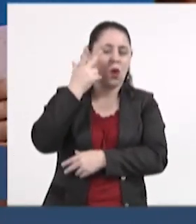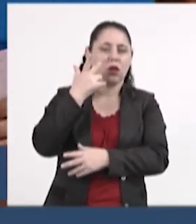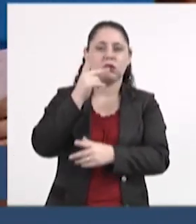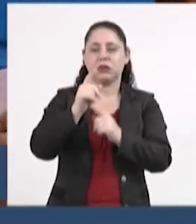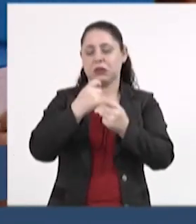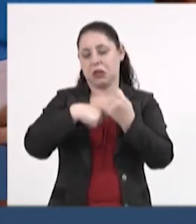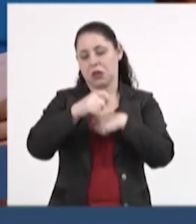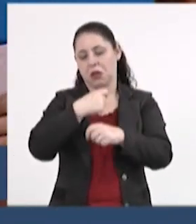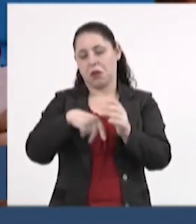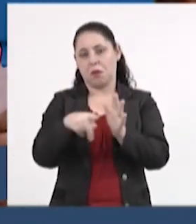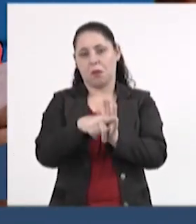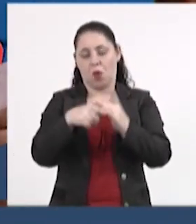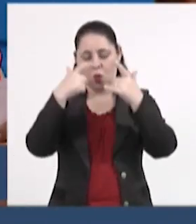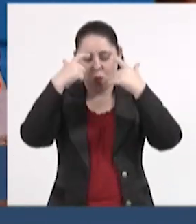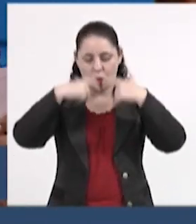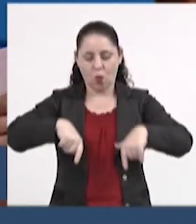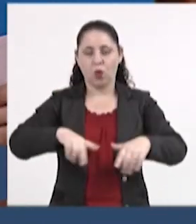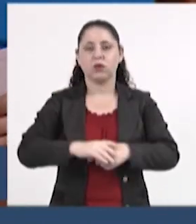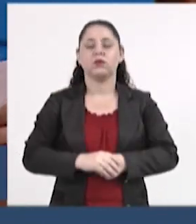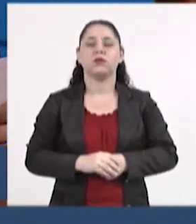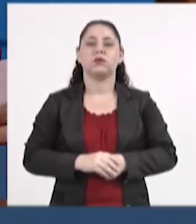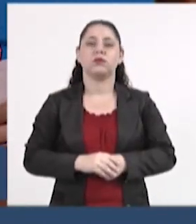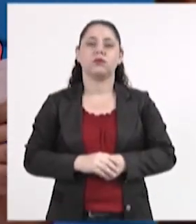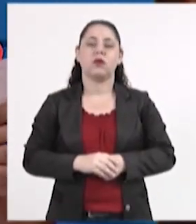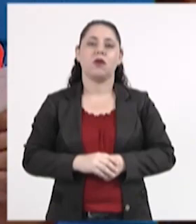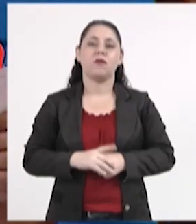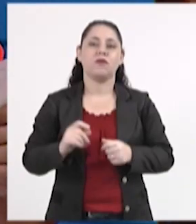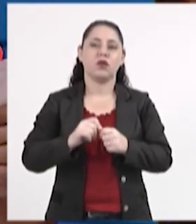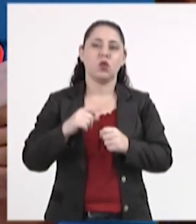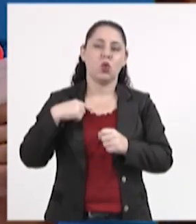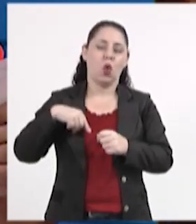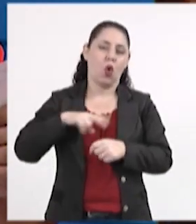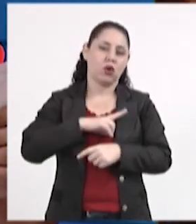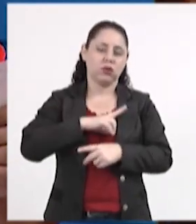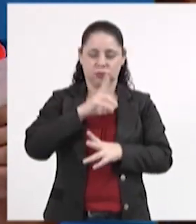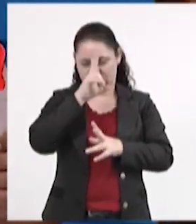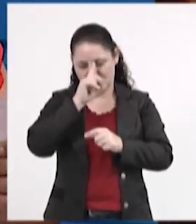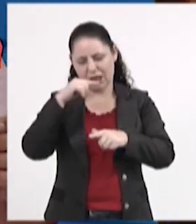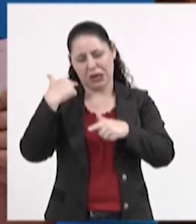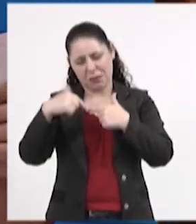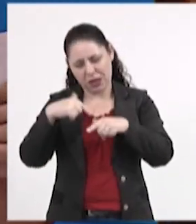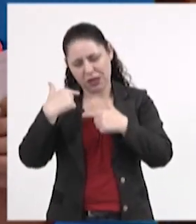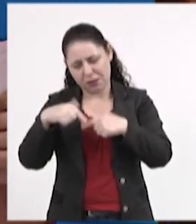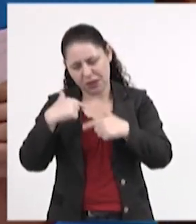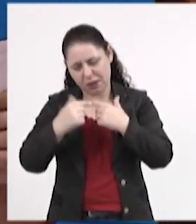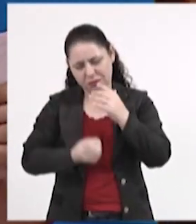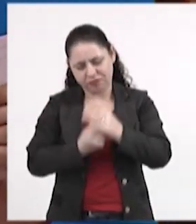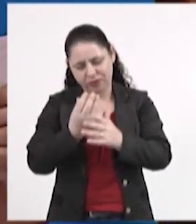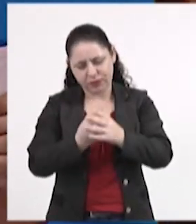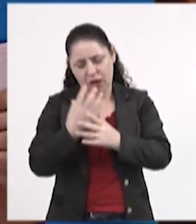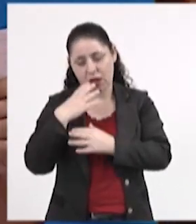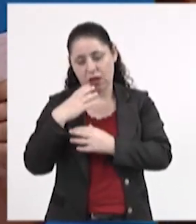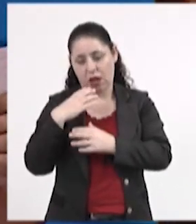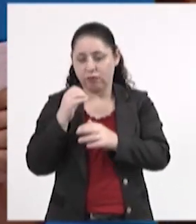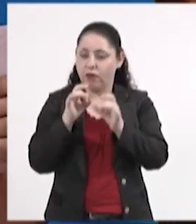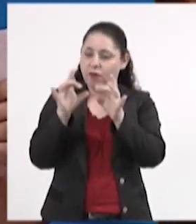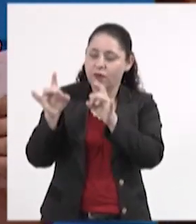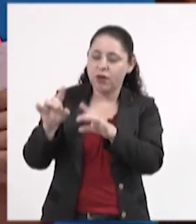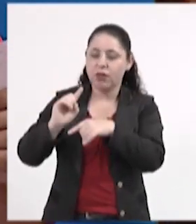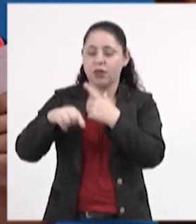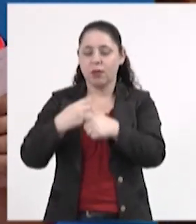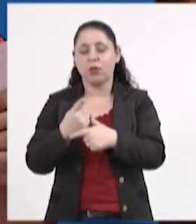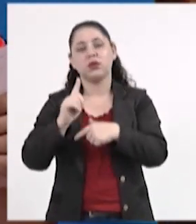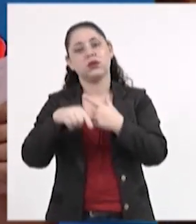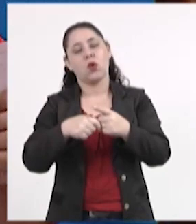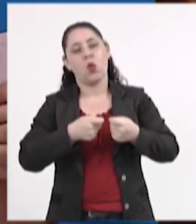que mercantiliza nossos corpos, que nos exploram a nossa força de trabalho e que inviabiliza todo o